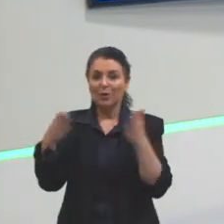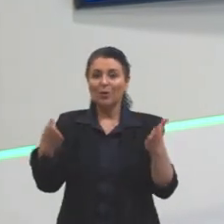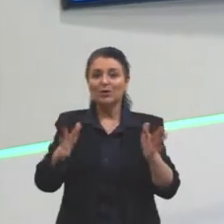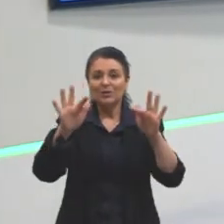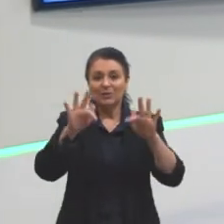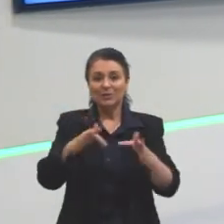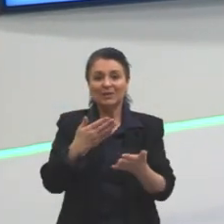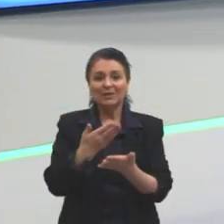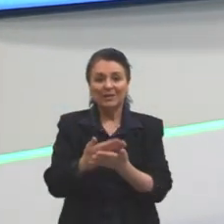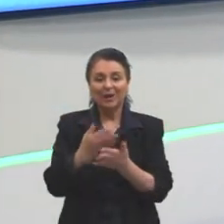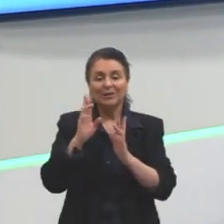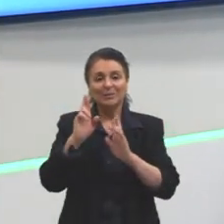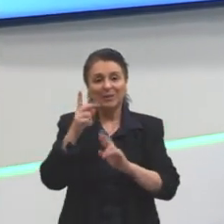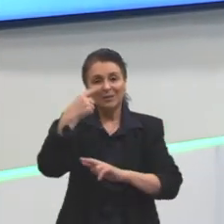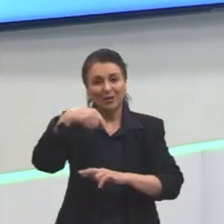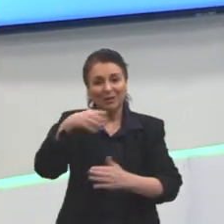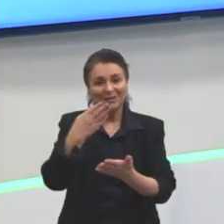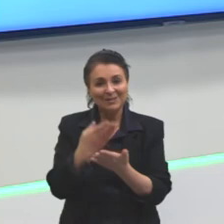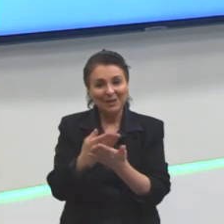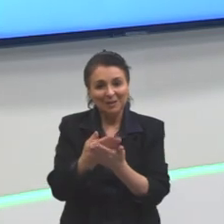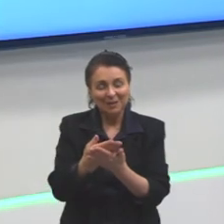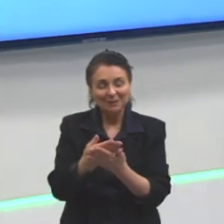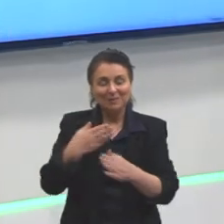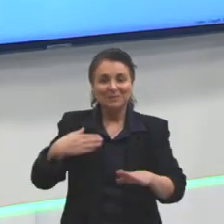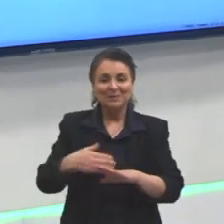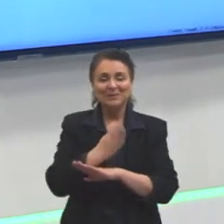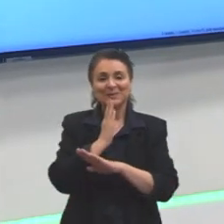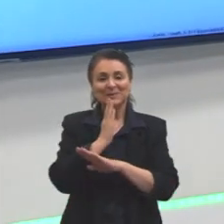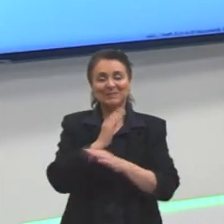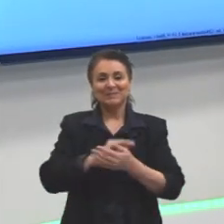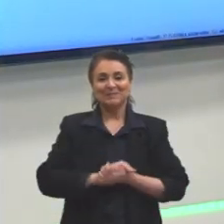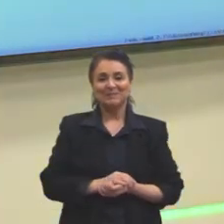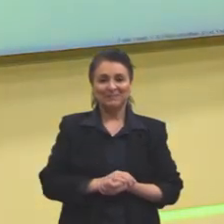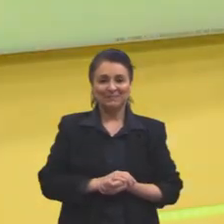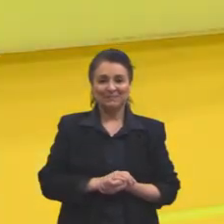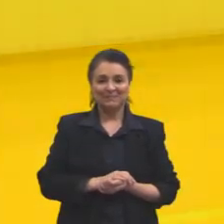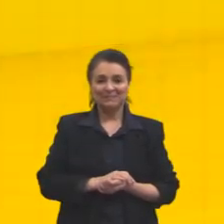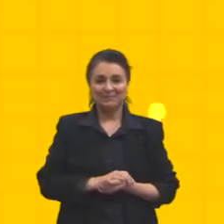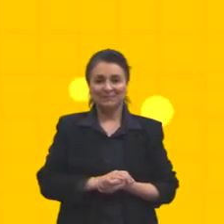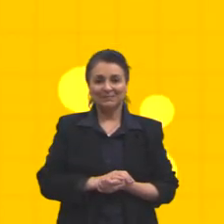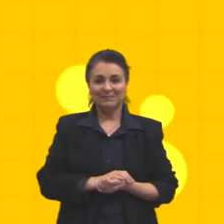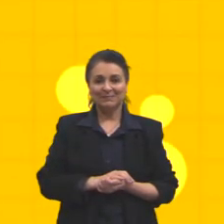a gente fica por aqui espero vocês nas próximas aulas e vai te passar